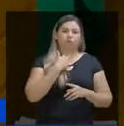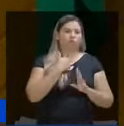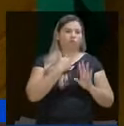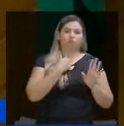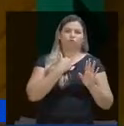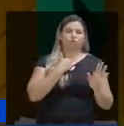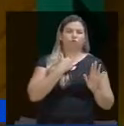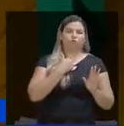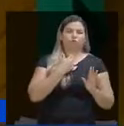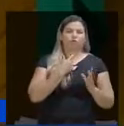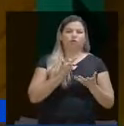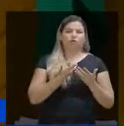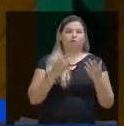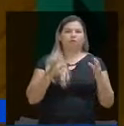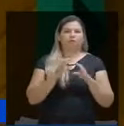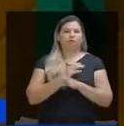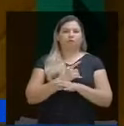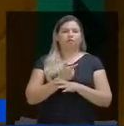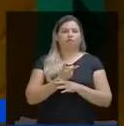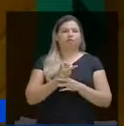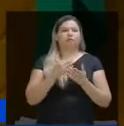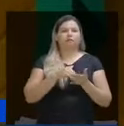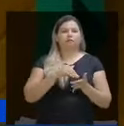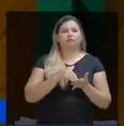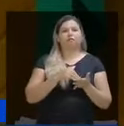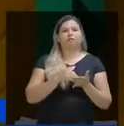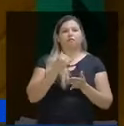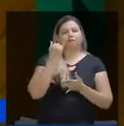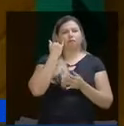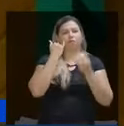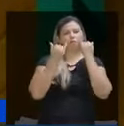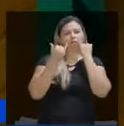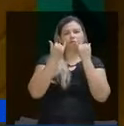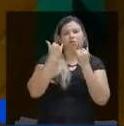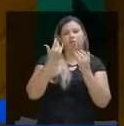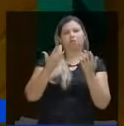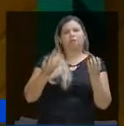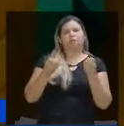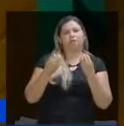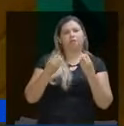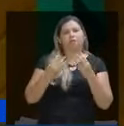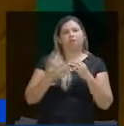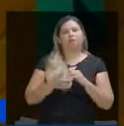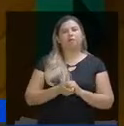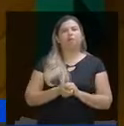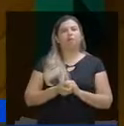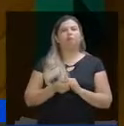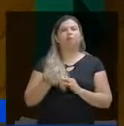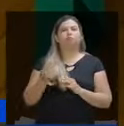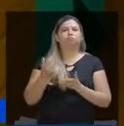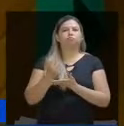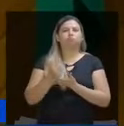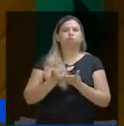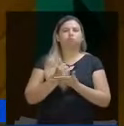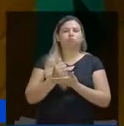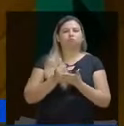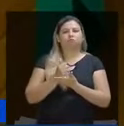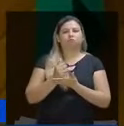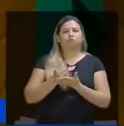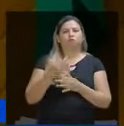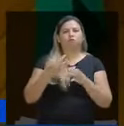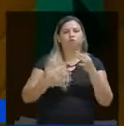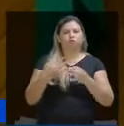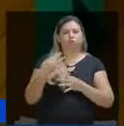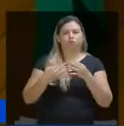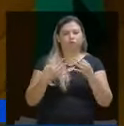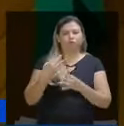emissão de quitação eleitoral à recorrente. Mas é de bom ouvir trazer os fundamentos jurídicos do recurso,